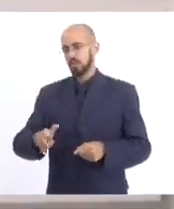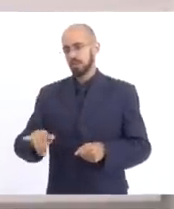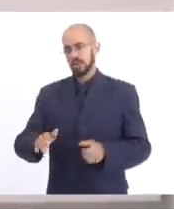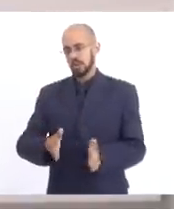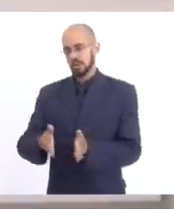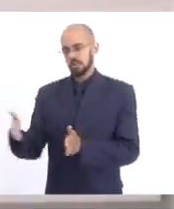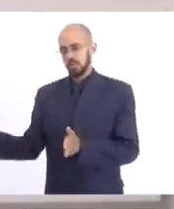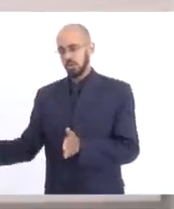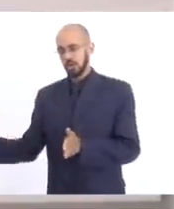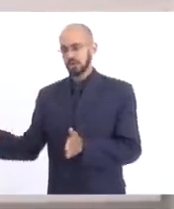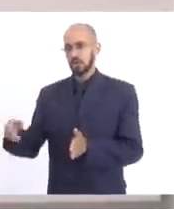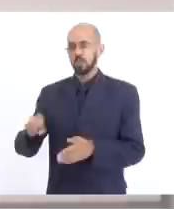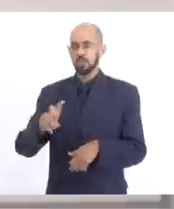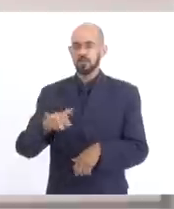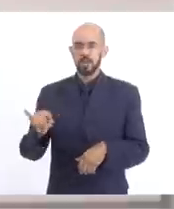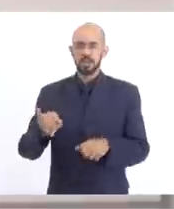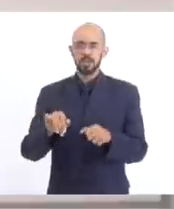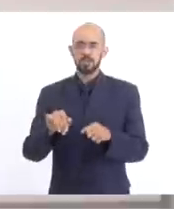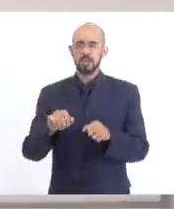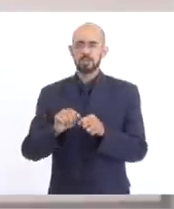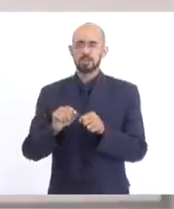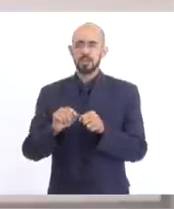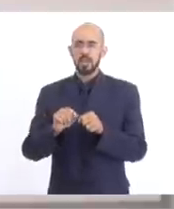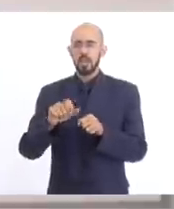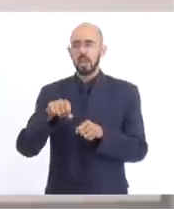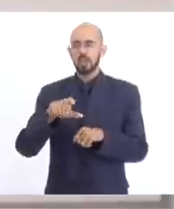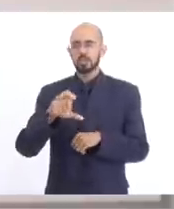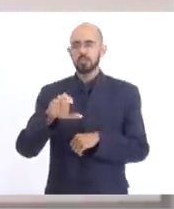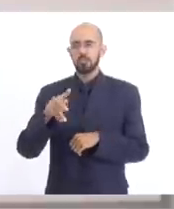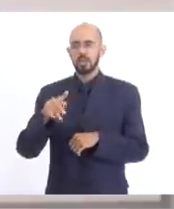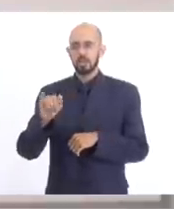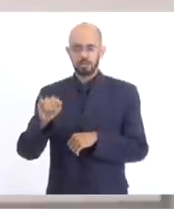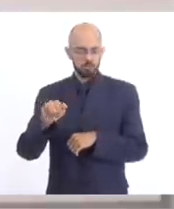CPI. Ok? Está acordado assim, deputado Luiz?